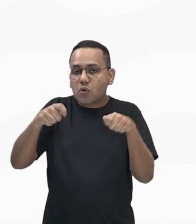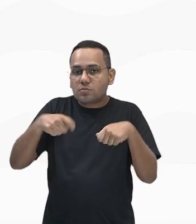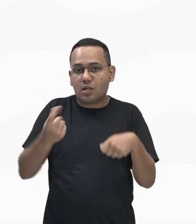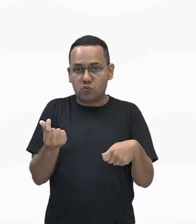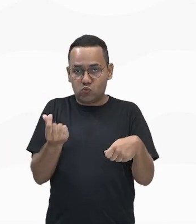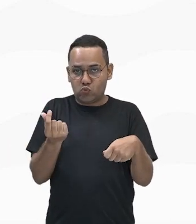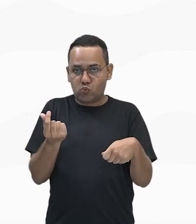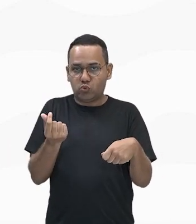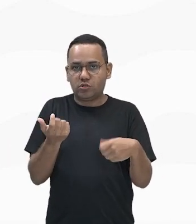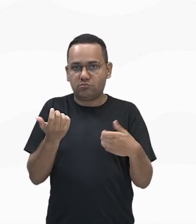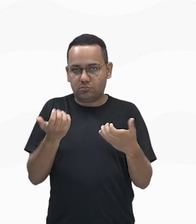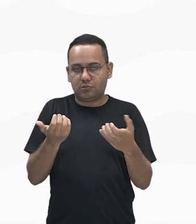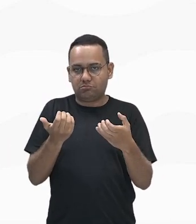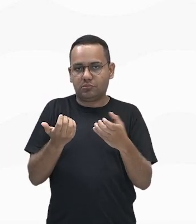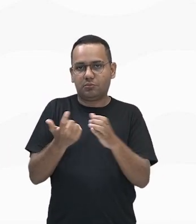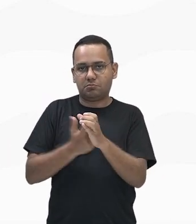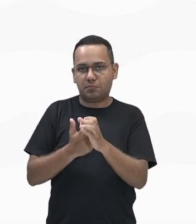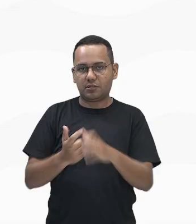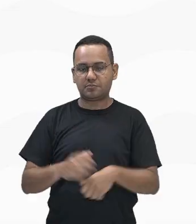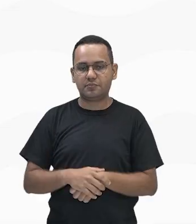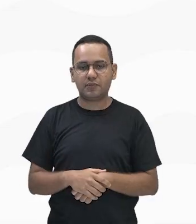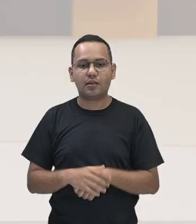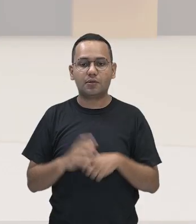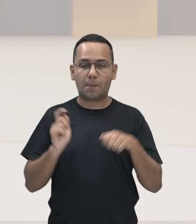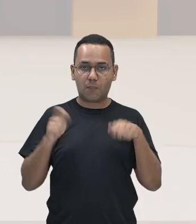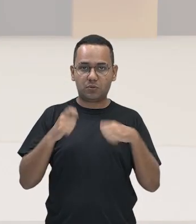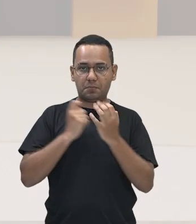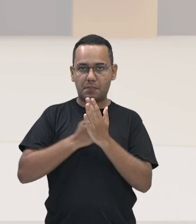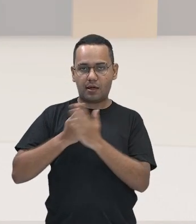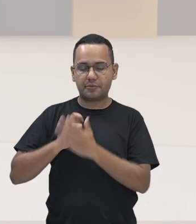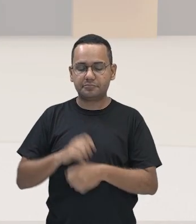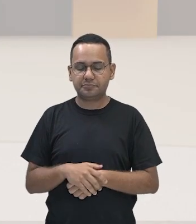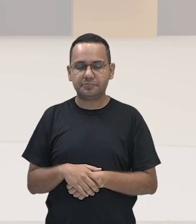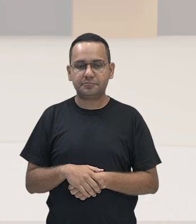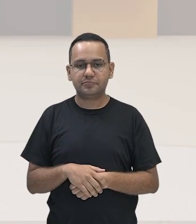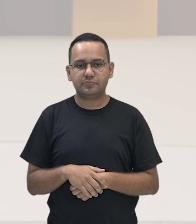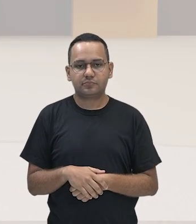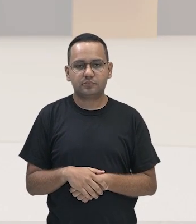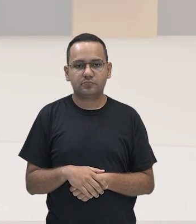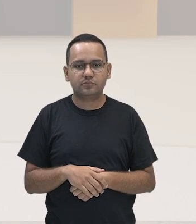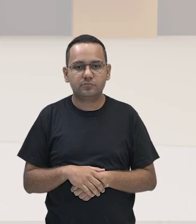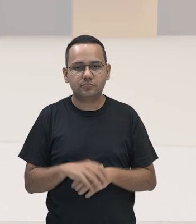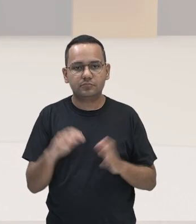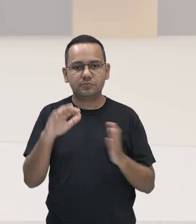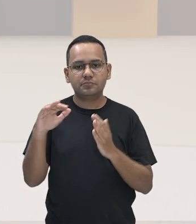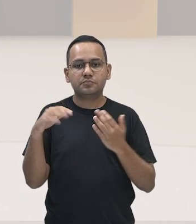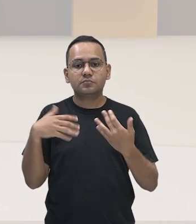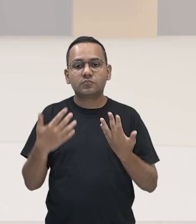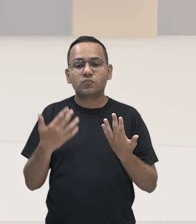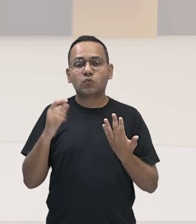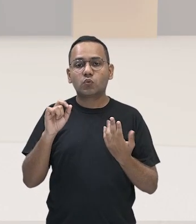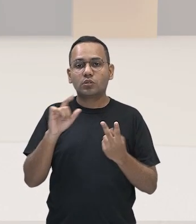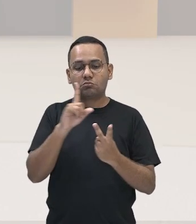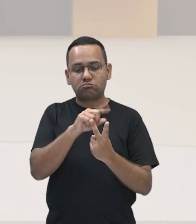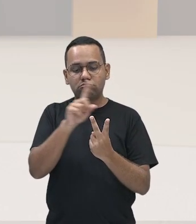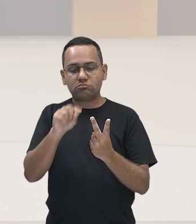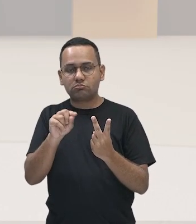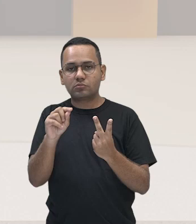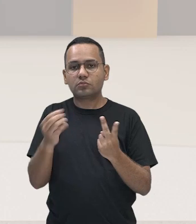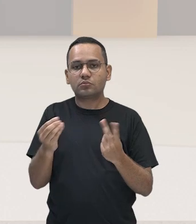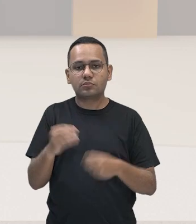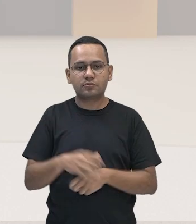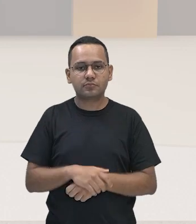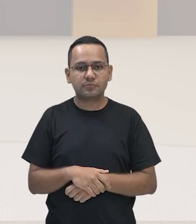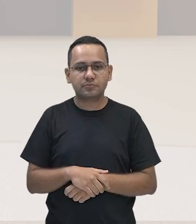do empréstimo. Então, o que normalmente é muito dito aí para a escolha, às vezes, da própria tabela. Isso. Eu